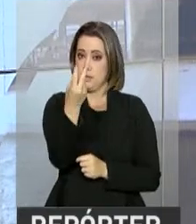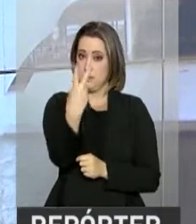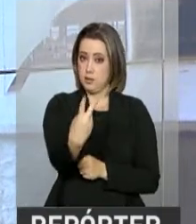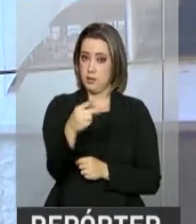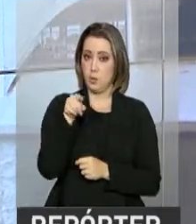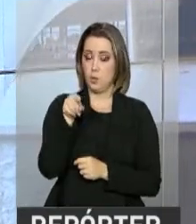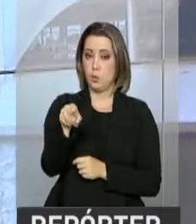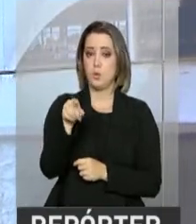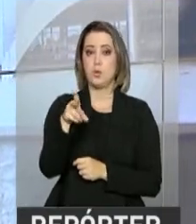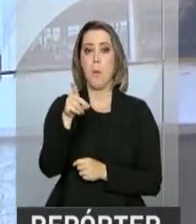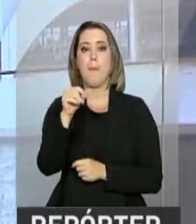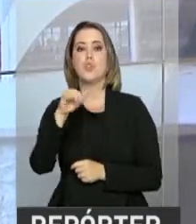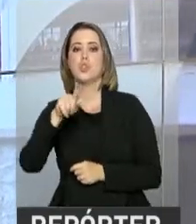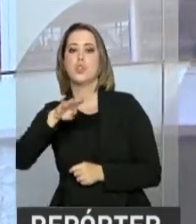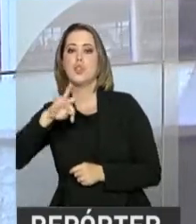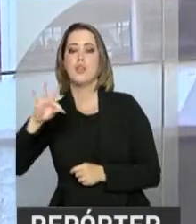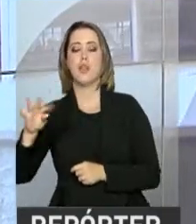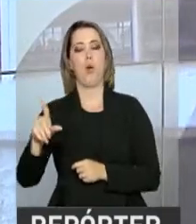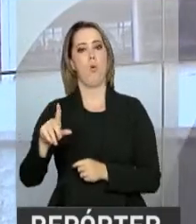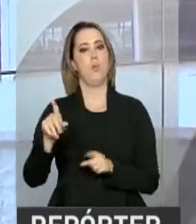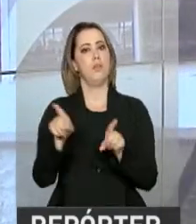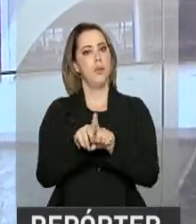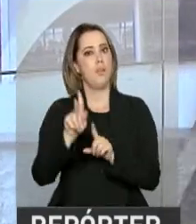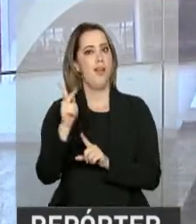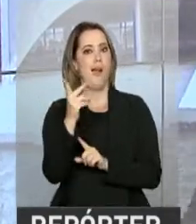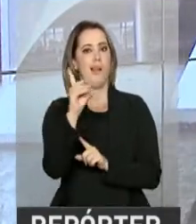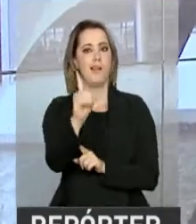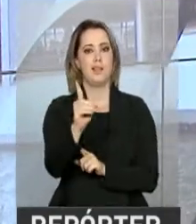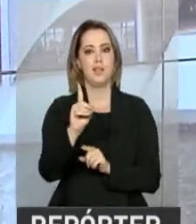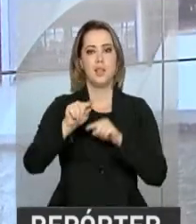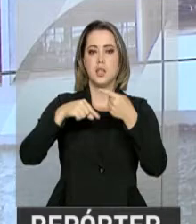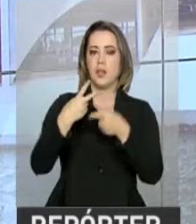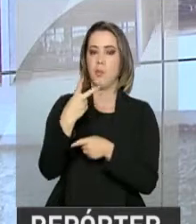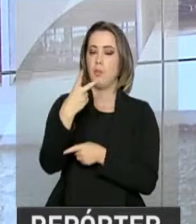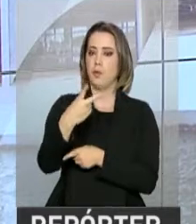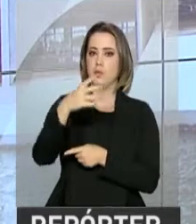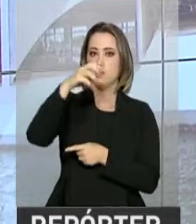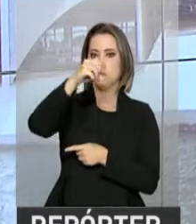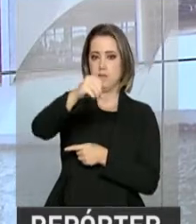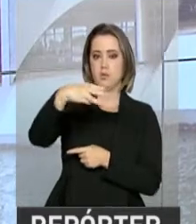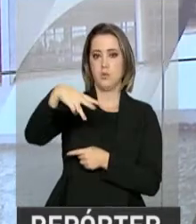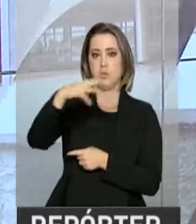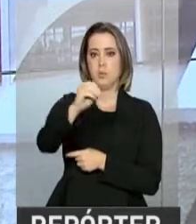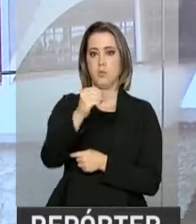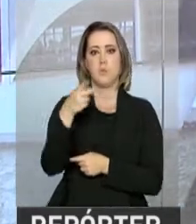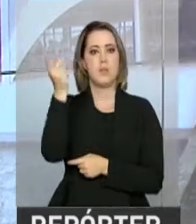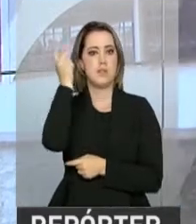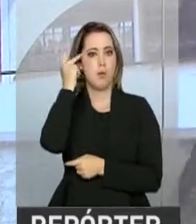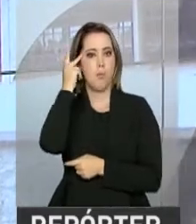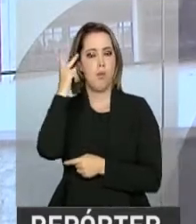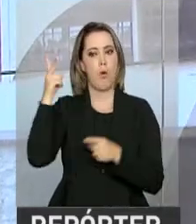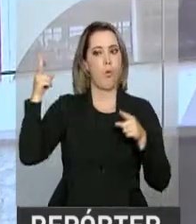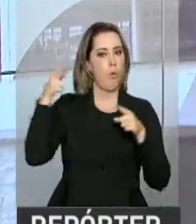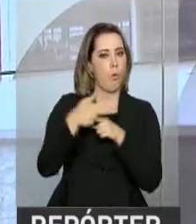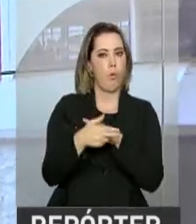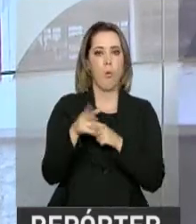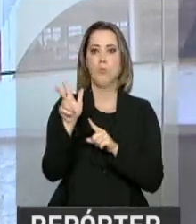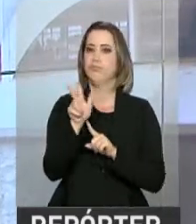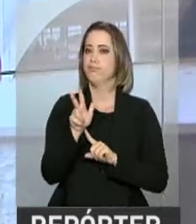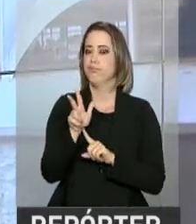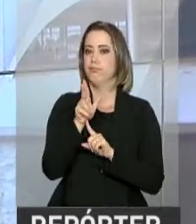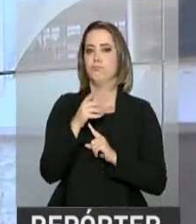digital em hd e no dia 29 de março o sinal analógico vai ser desligado na cidade de são paulo e